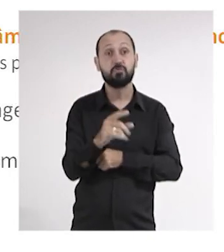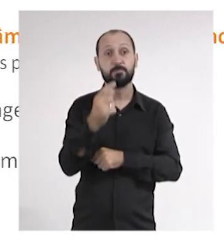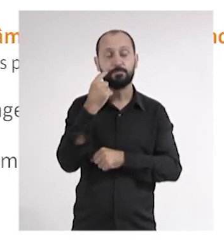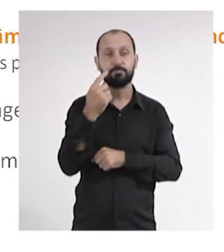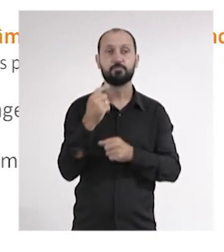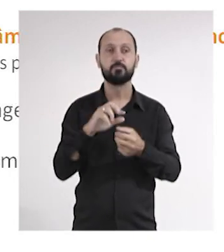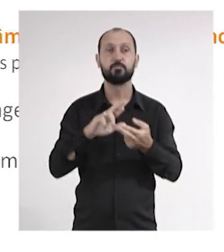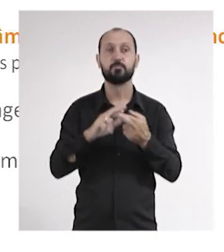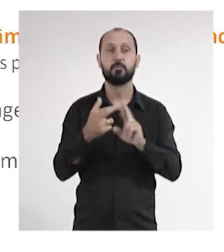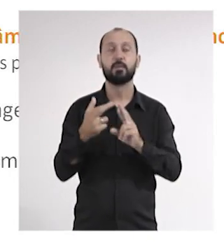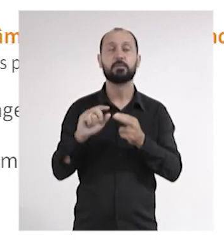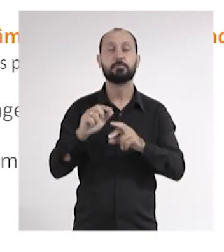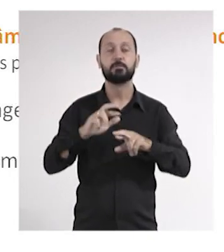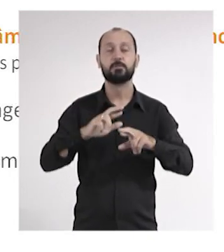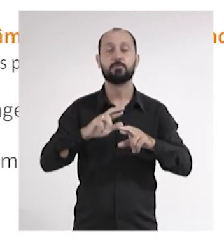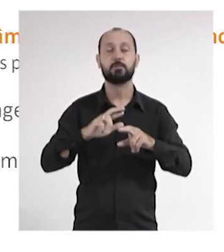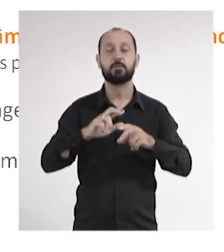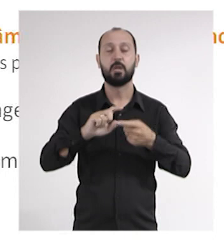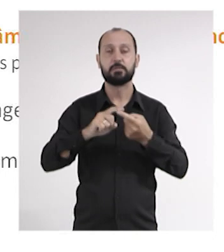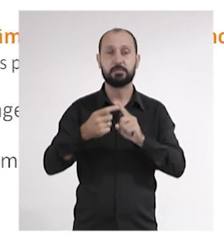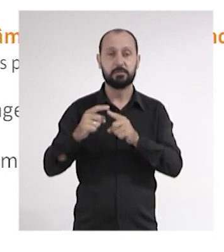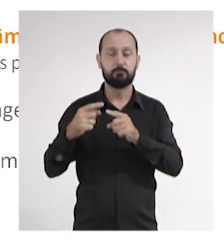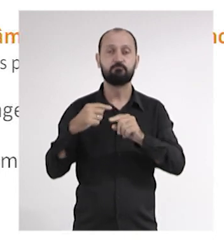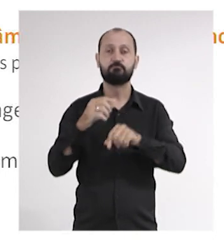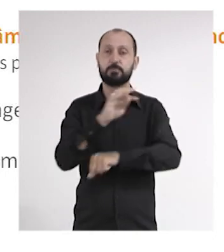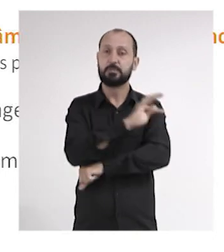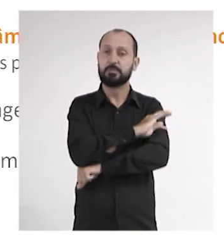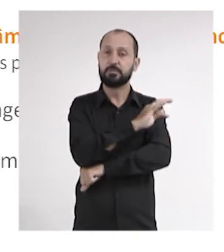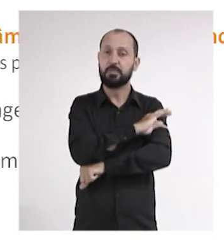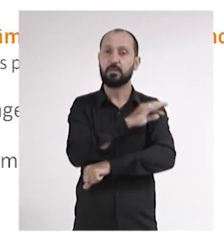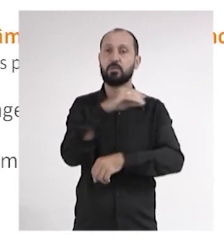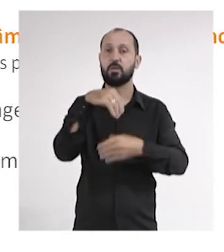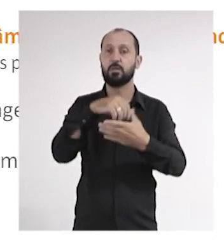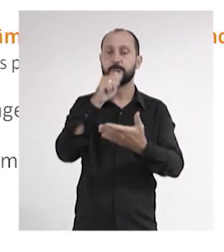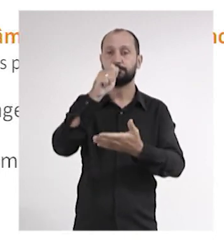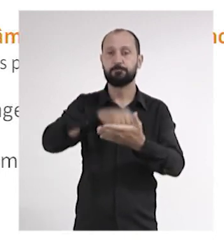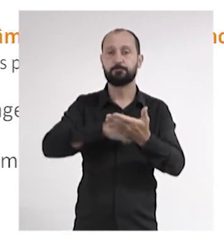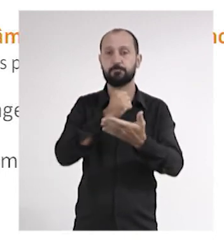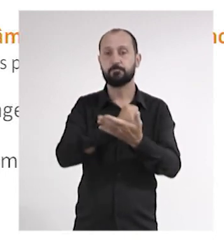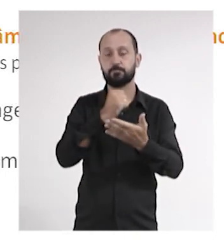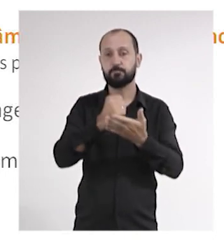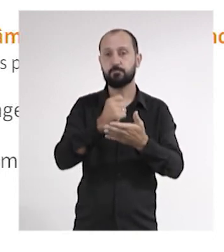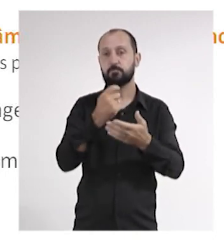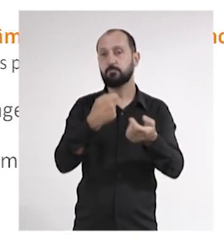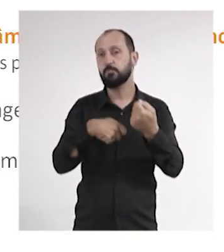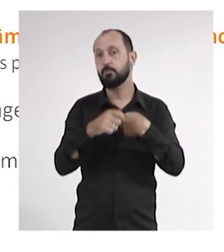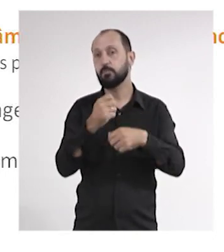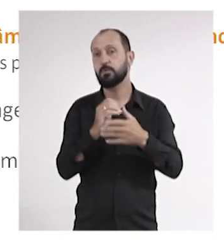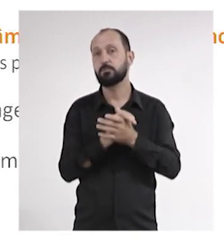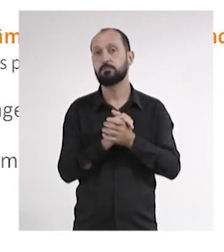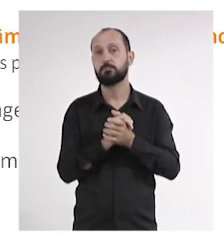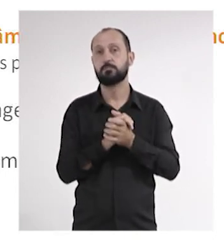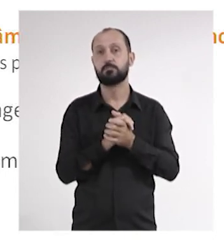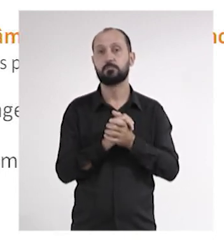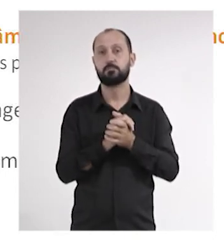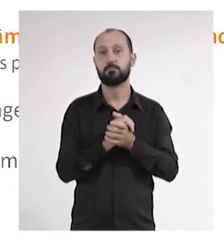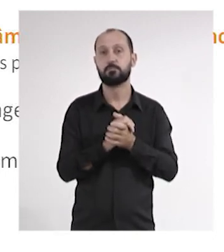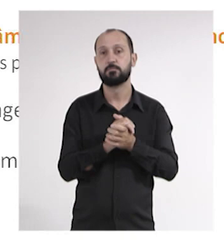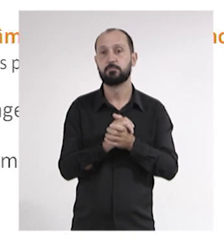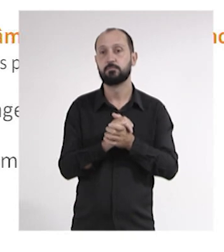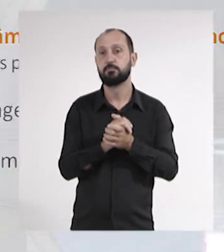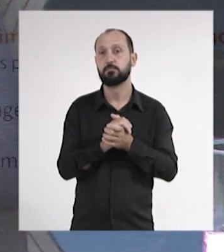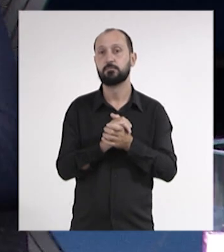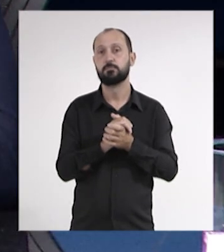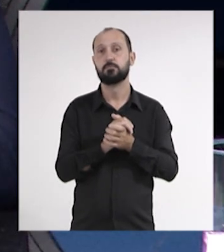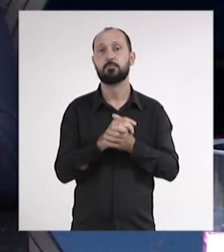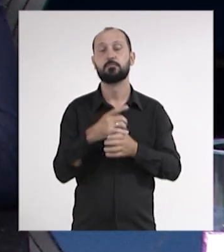regulação técnica nos contratos administrativos, e aí com especial relevo os contratos de concessão, que é